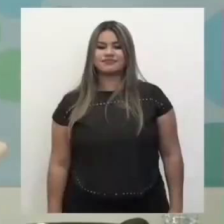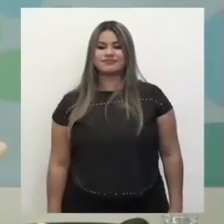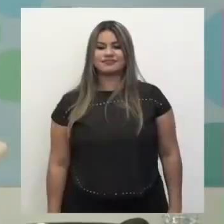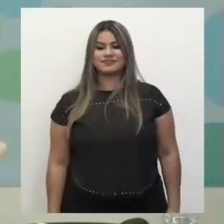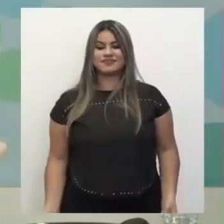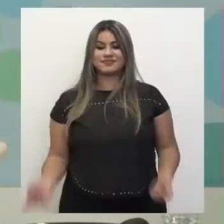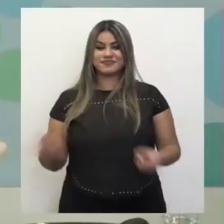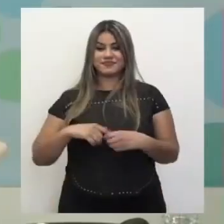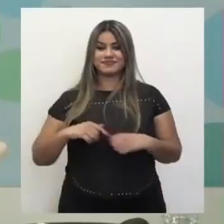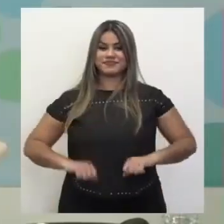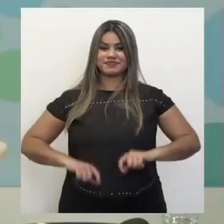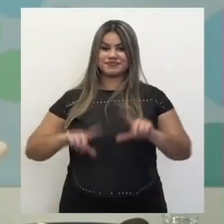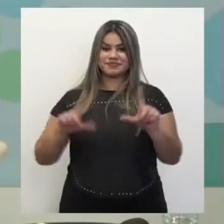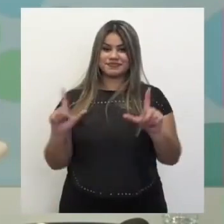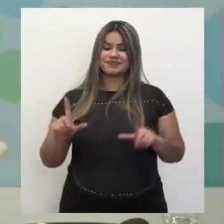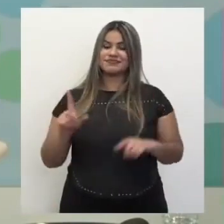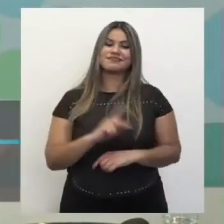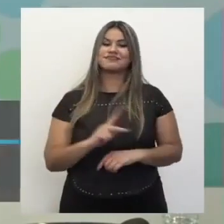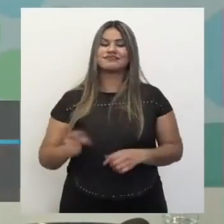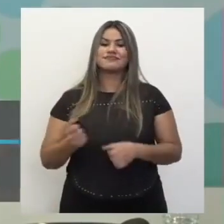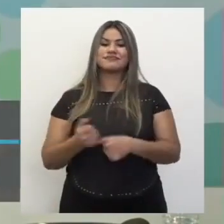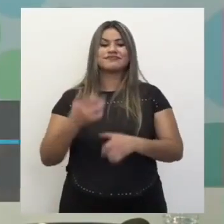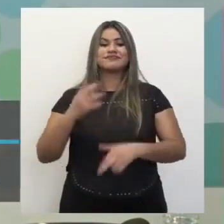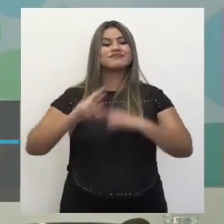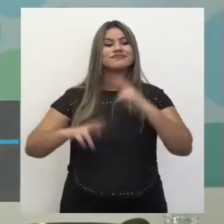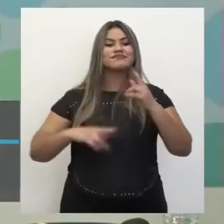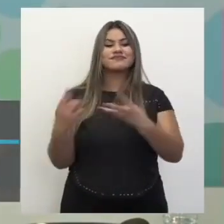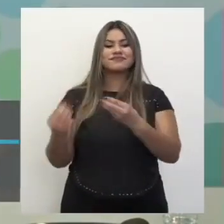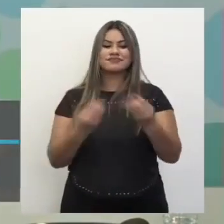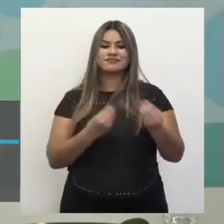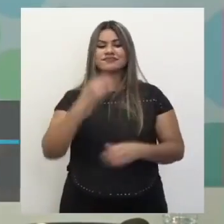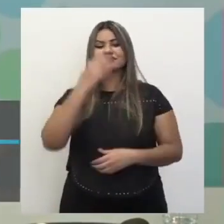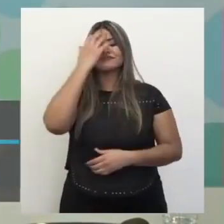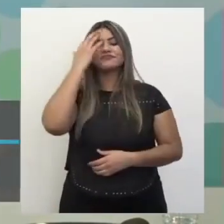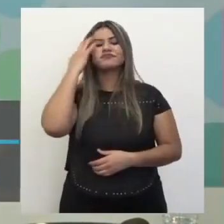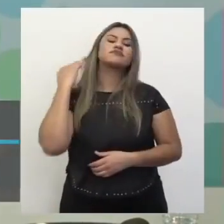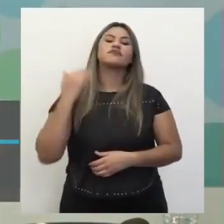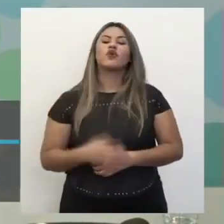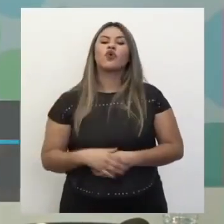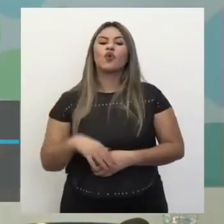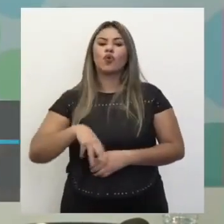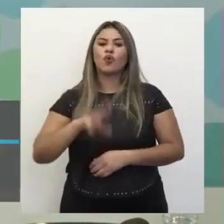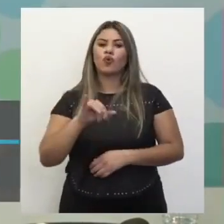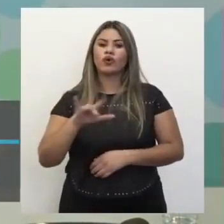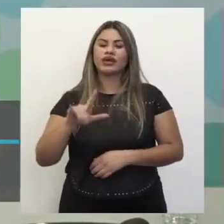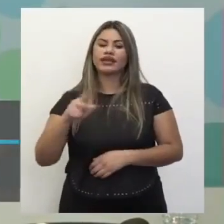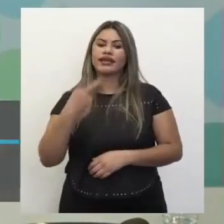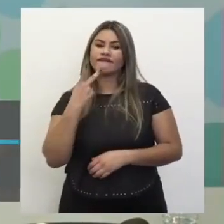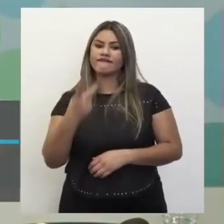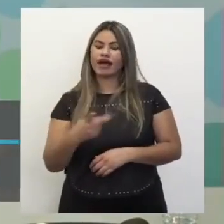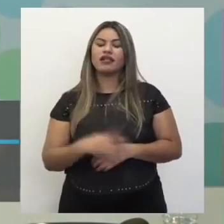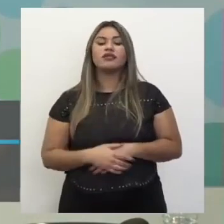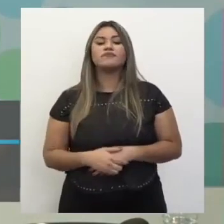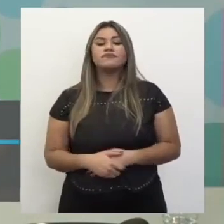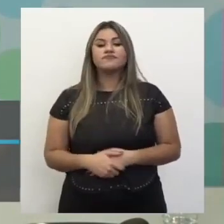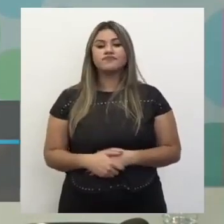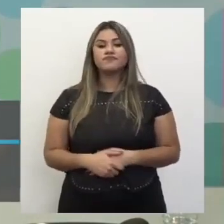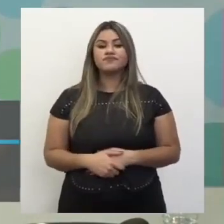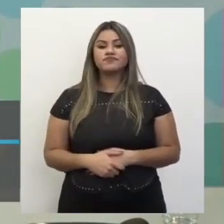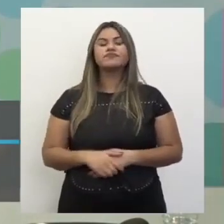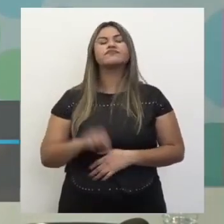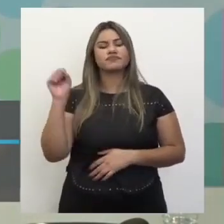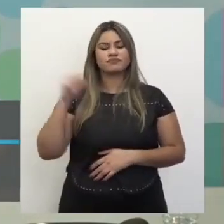Voltando aqui, professor Marconi, bastante interação. Olha só, o William cita aqui um fato, né? Bem interessante.